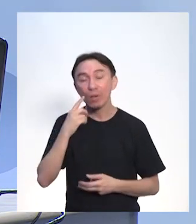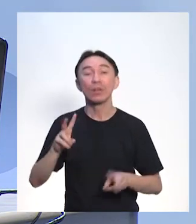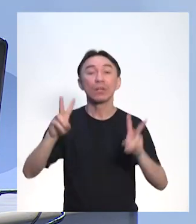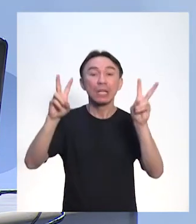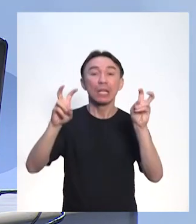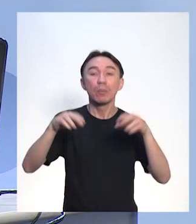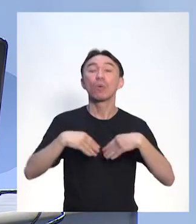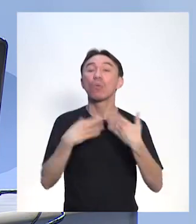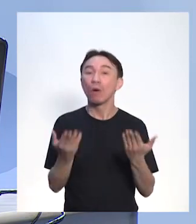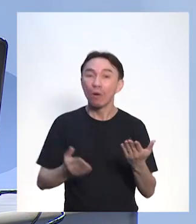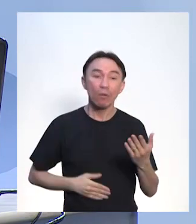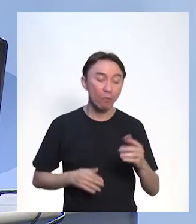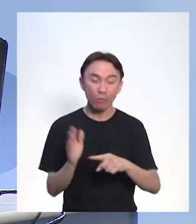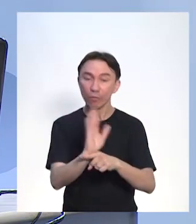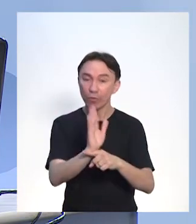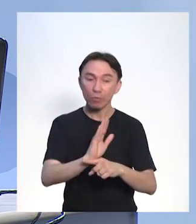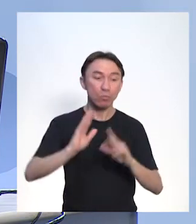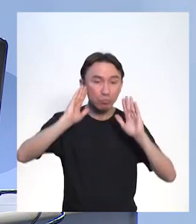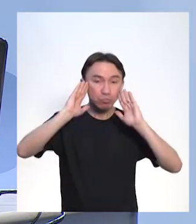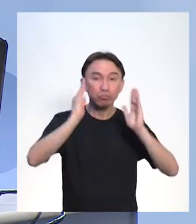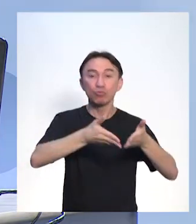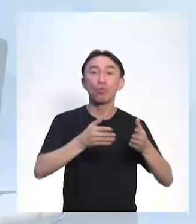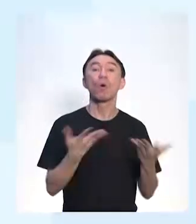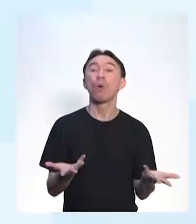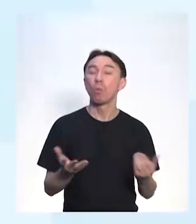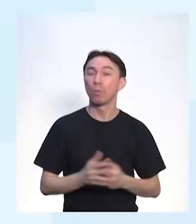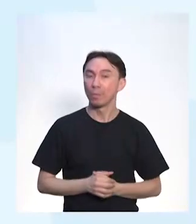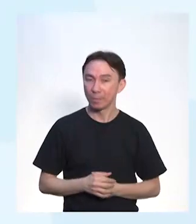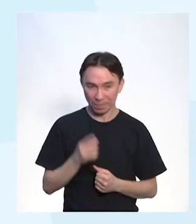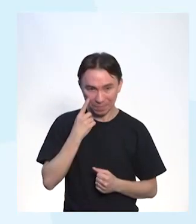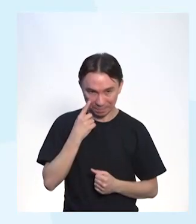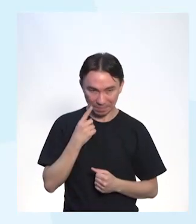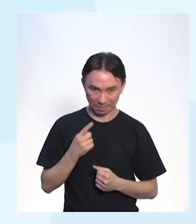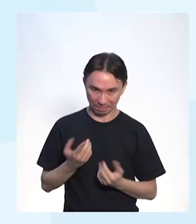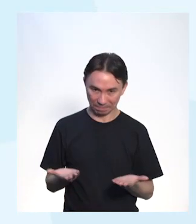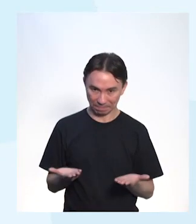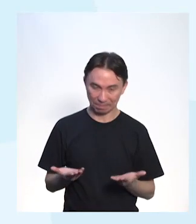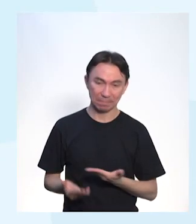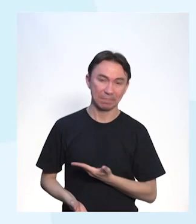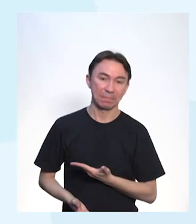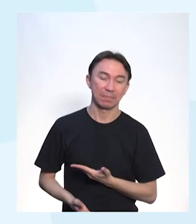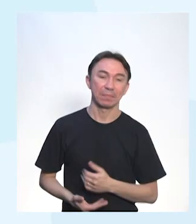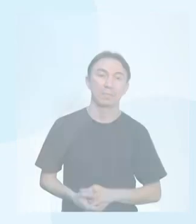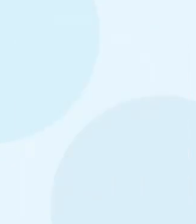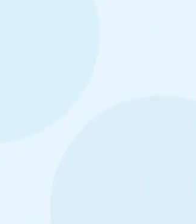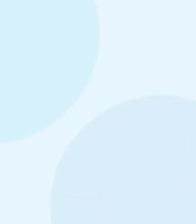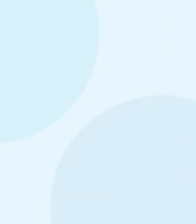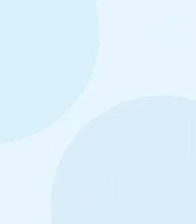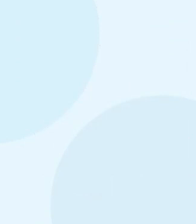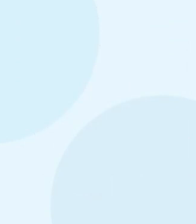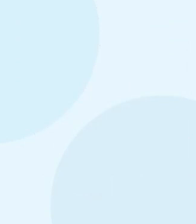objetivo do vídeo e se ele é tendencioso ou não. Vamos deixar na tela aí o slide e a gente já volta.